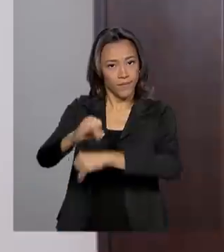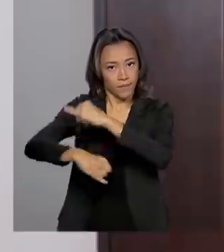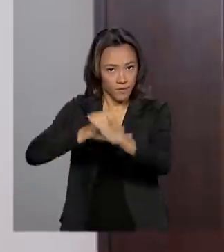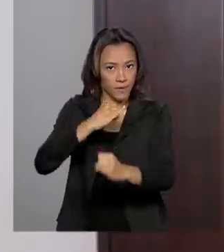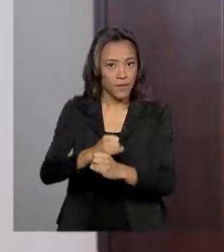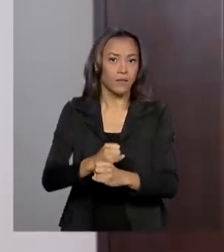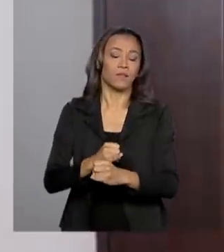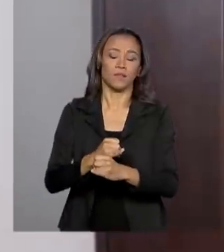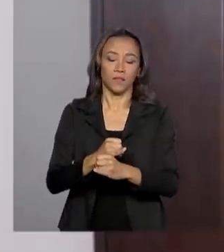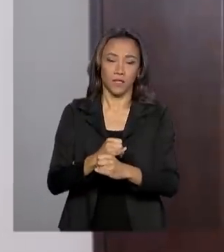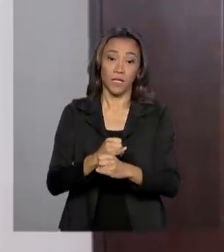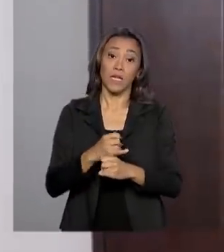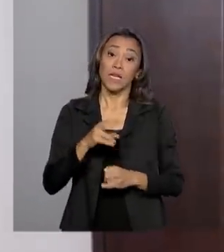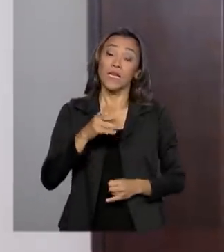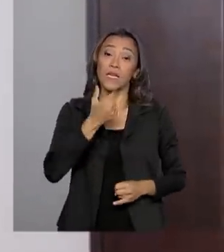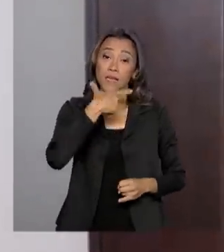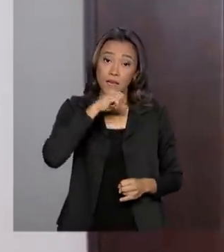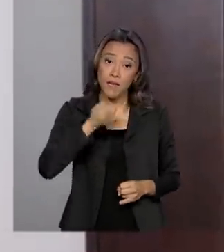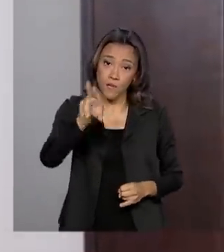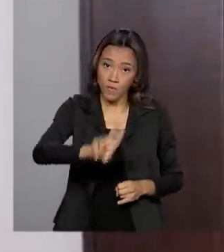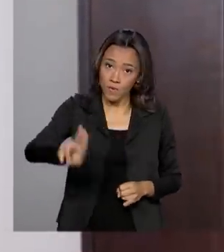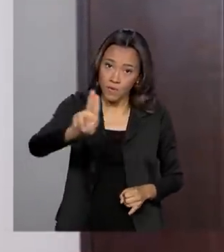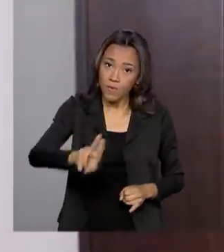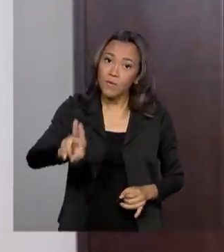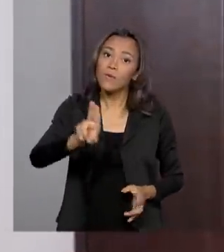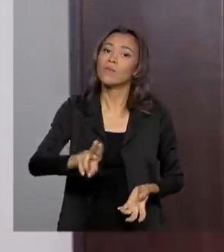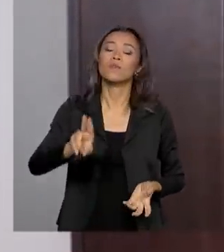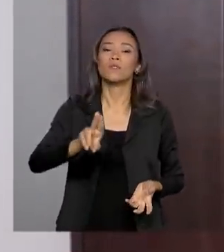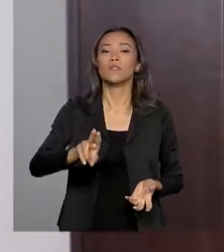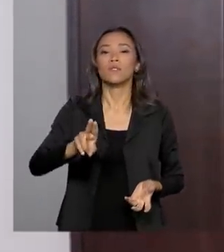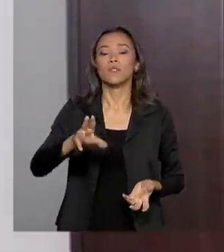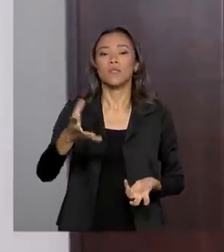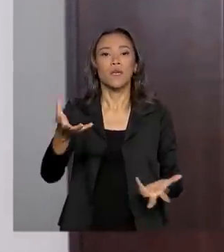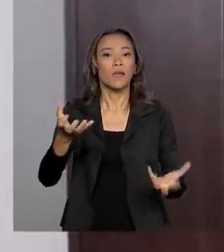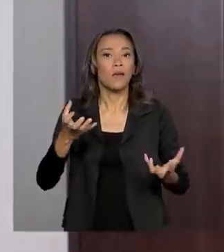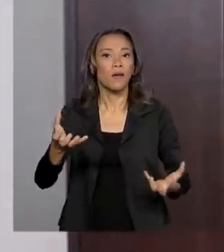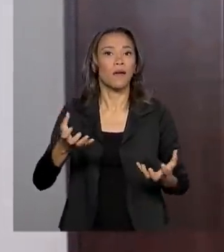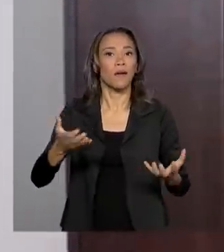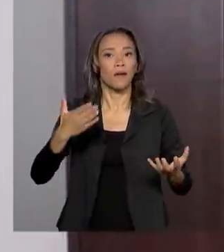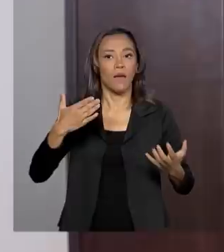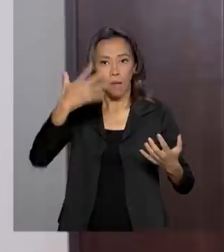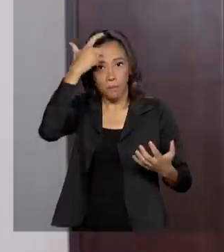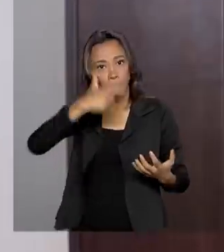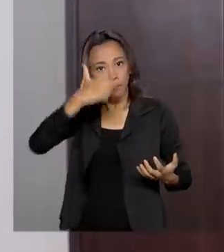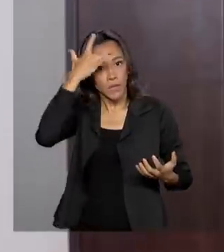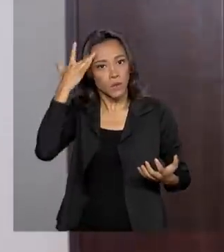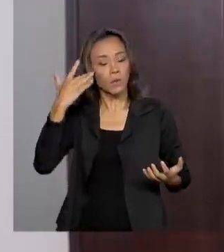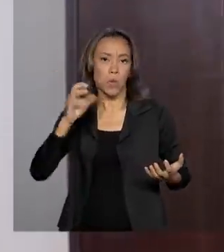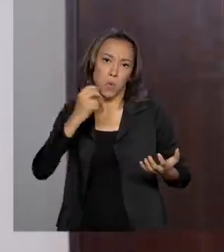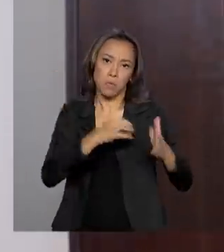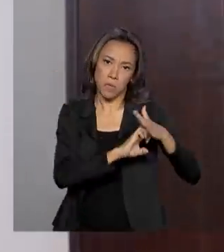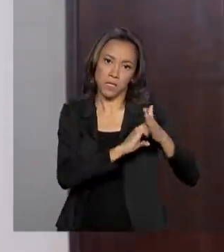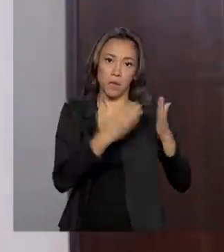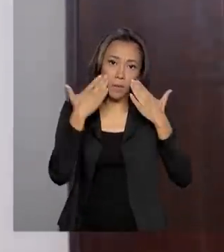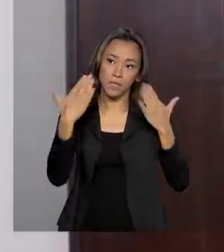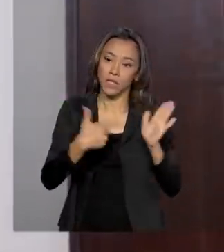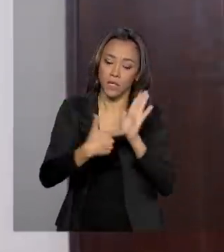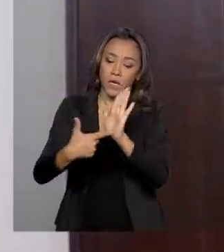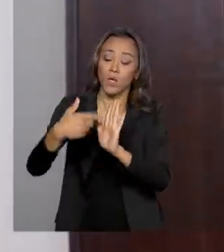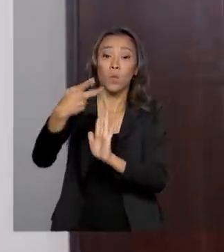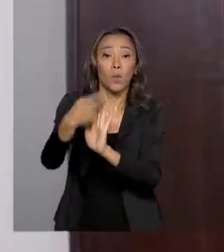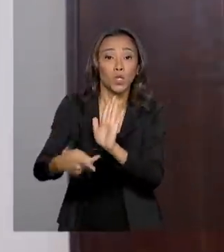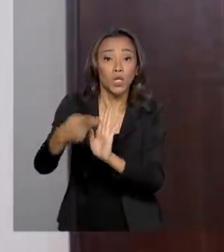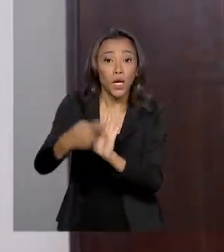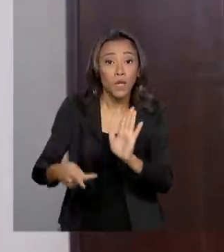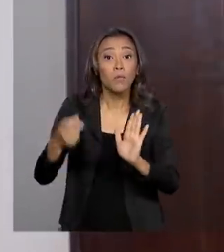que o usuário aquele oponente quem apresentou o projeto ele possa acompanhar online toda